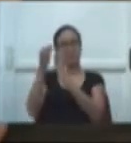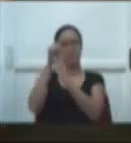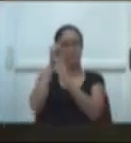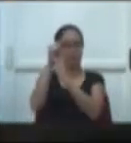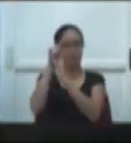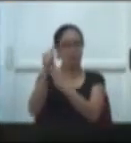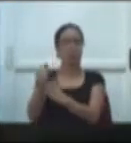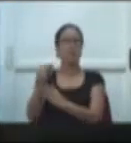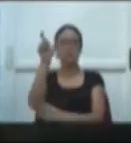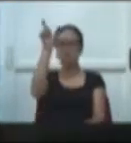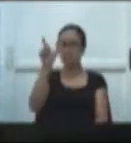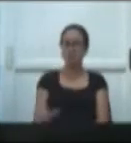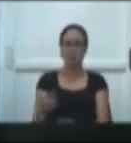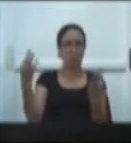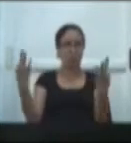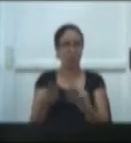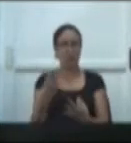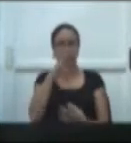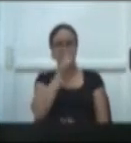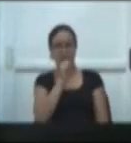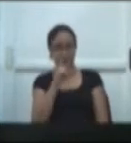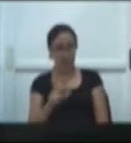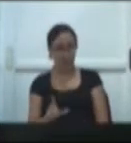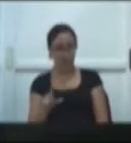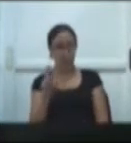João Paulo Berto.